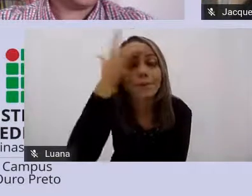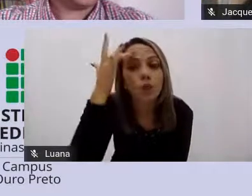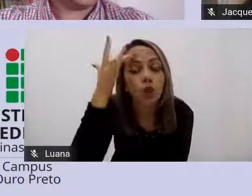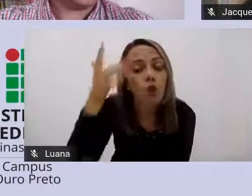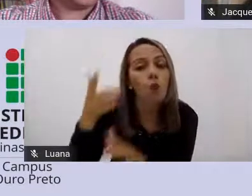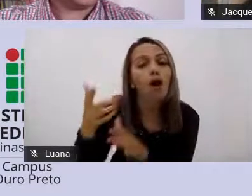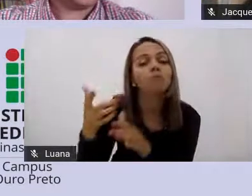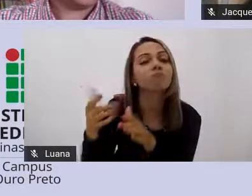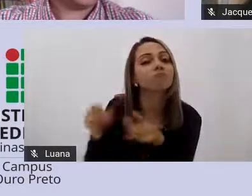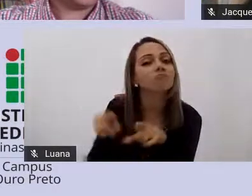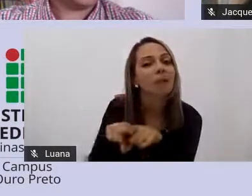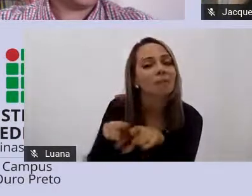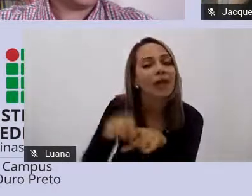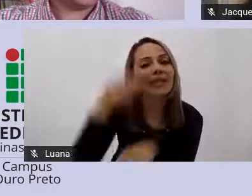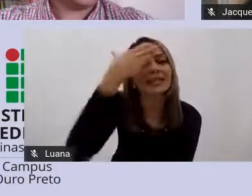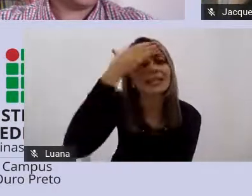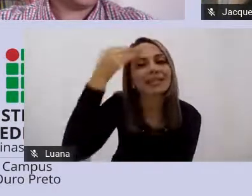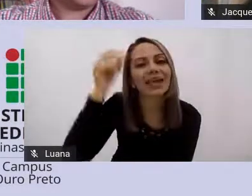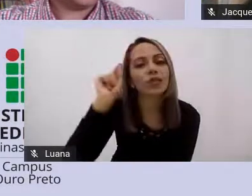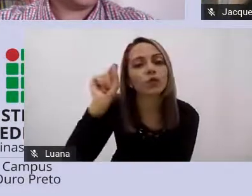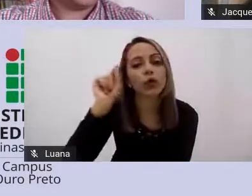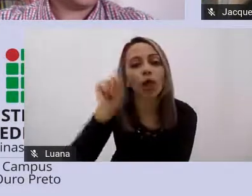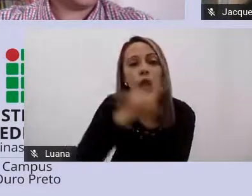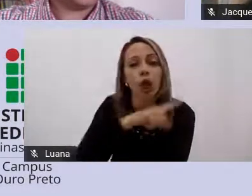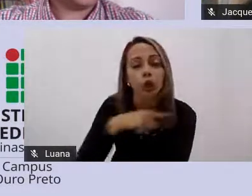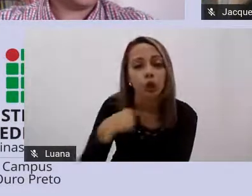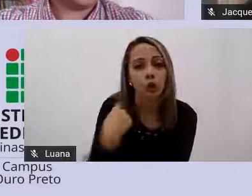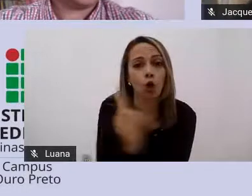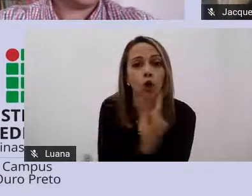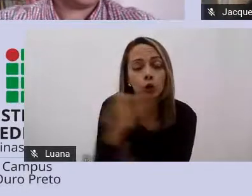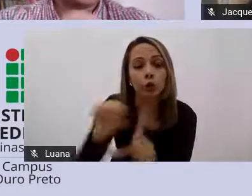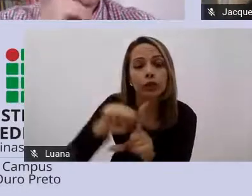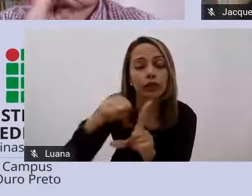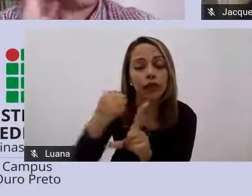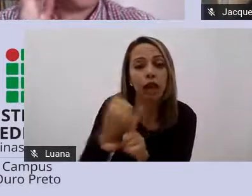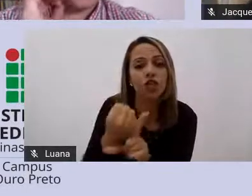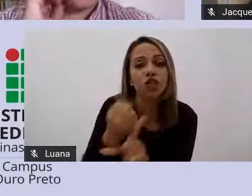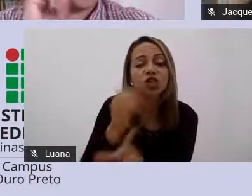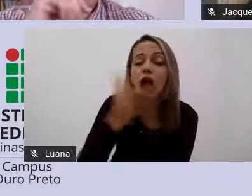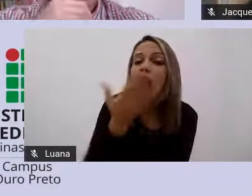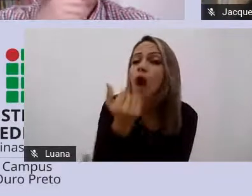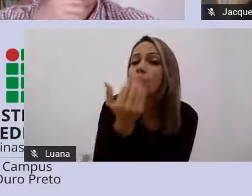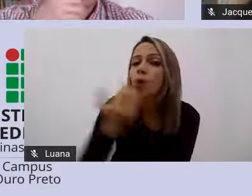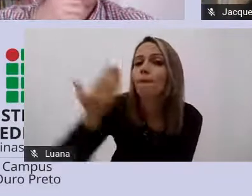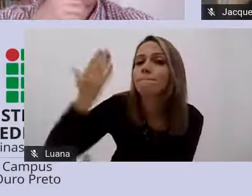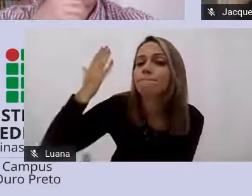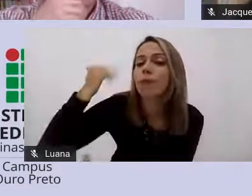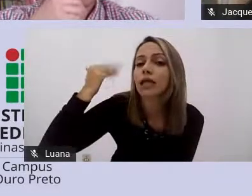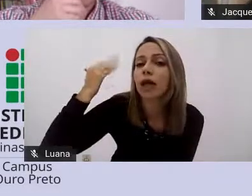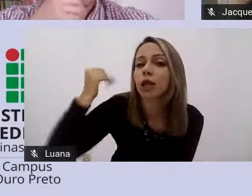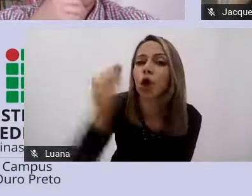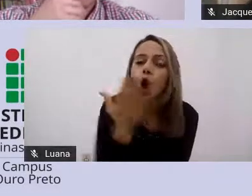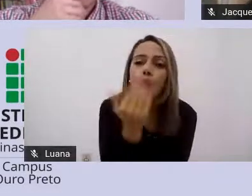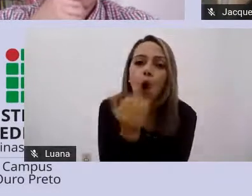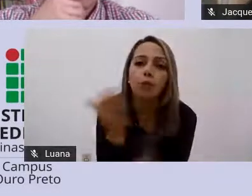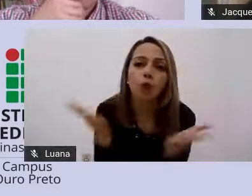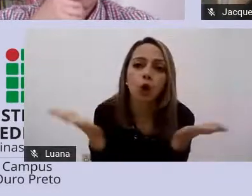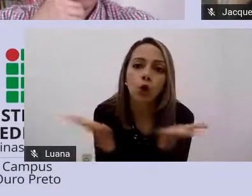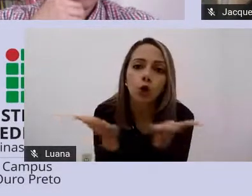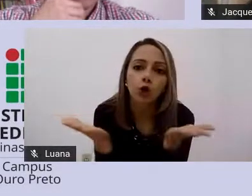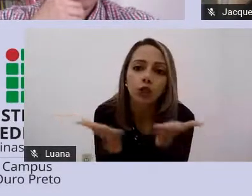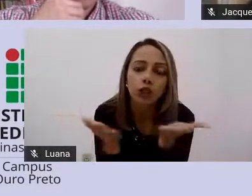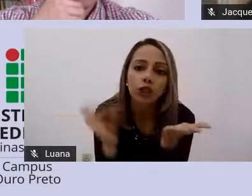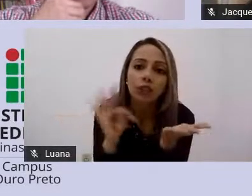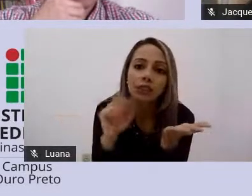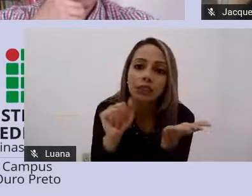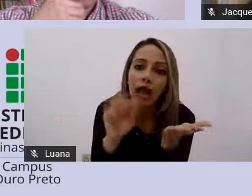somos uma sociedade que come tatu, comeu no passado, come hoje, que come guxu, que